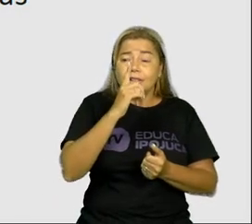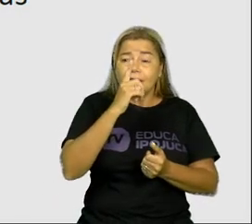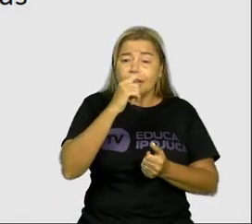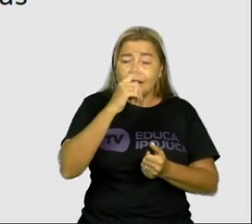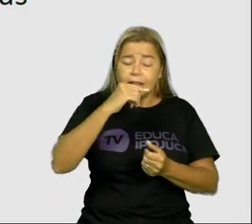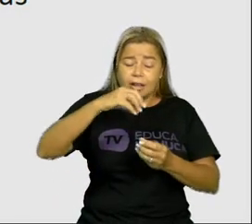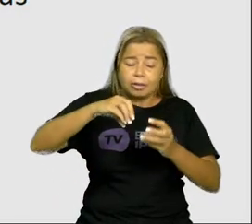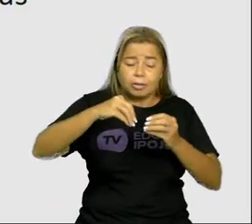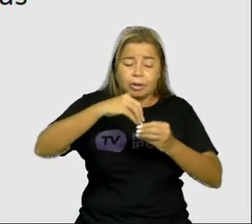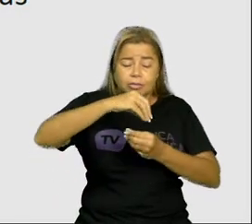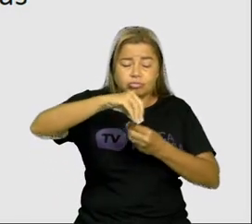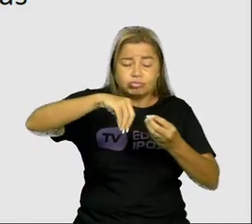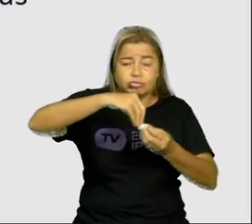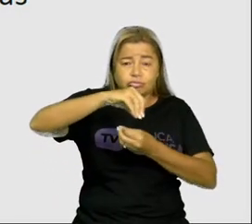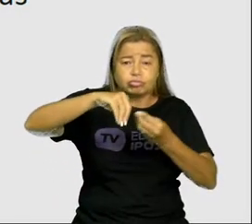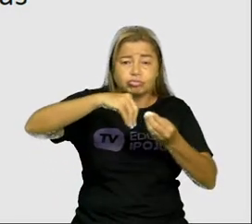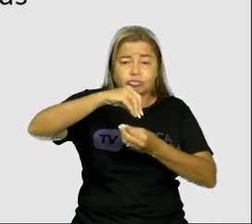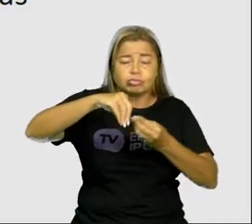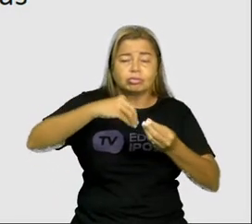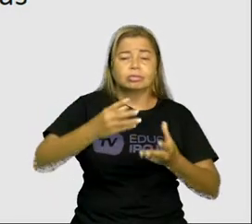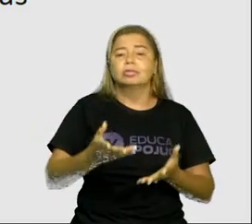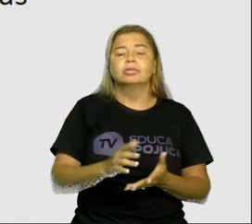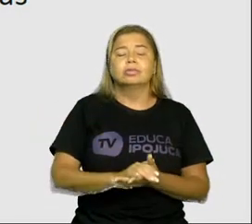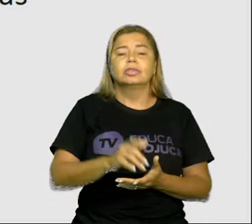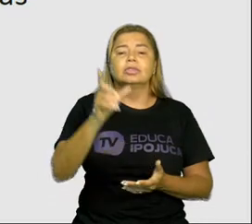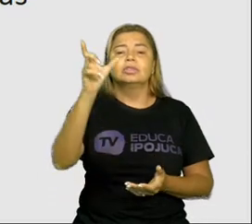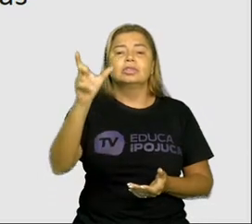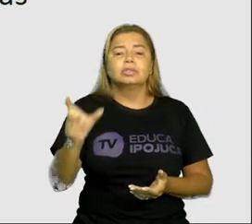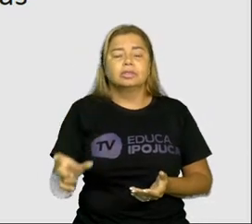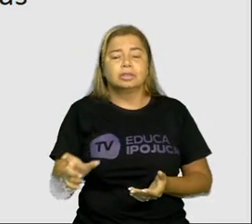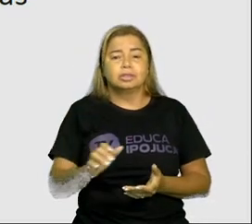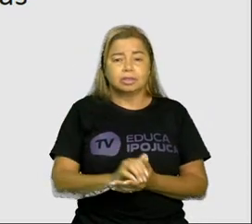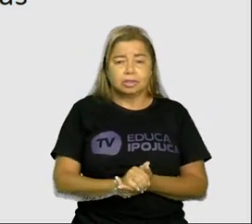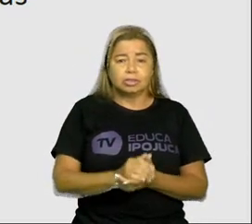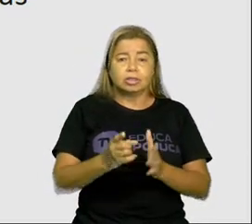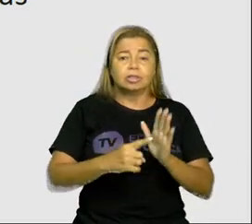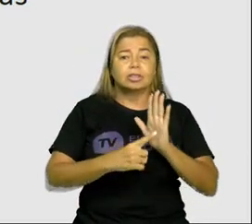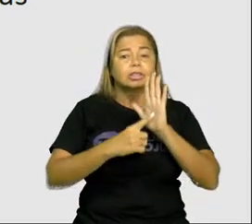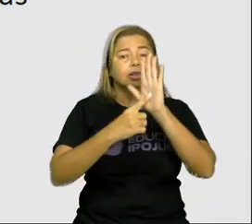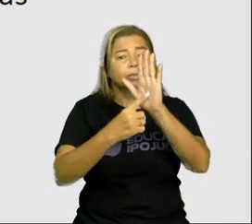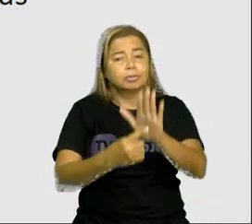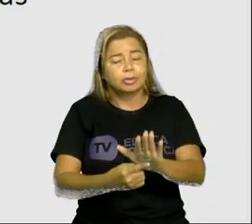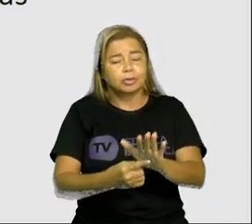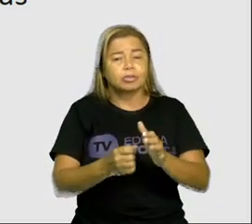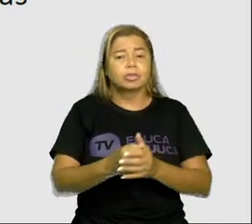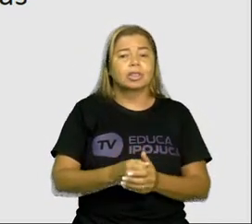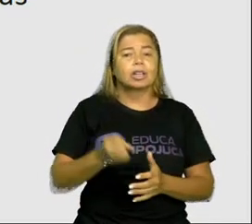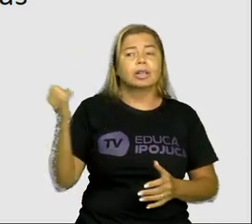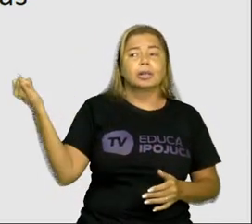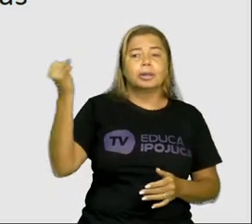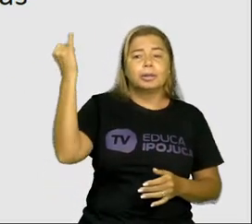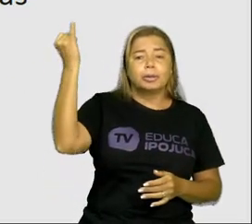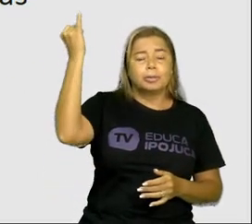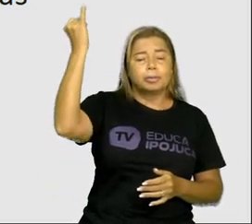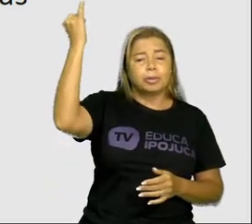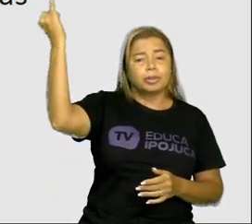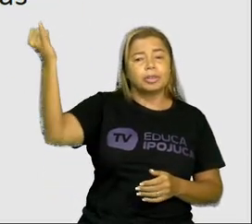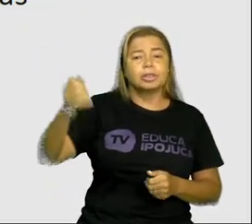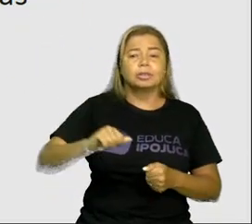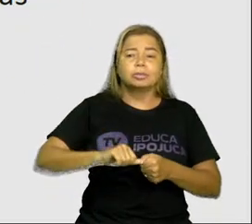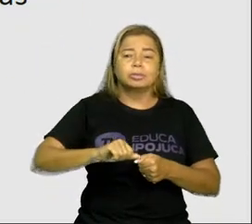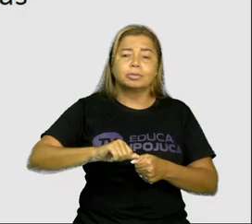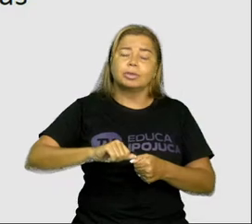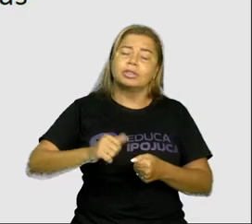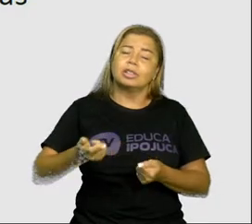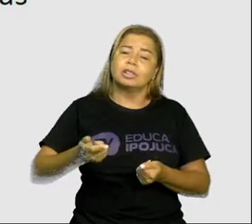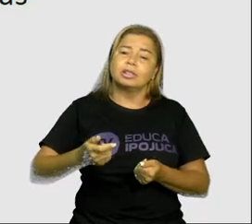que se dissolva em água, uma característica que se mostrará fundamental na hora em que formos preparar a